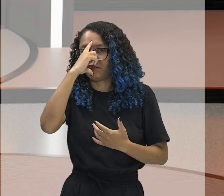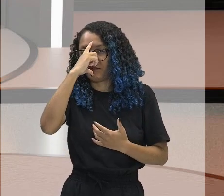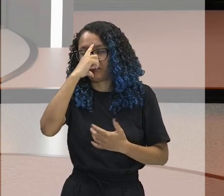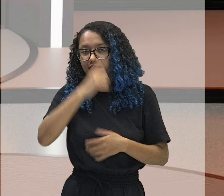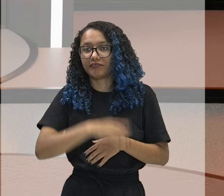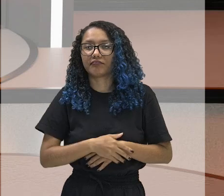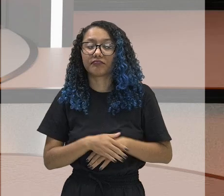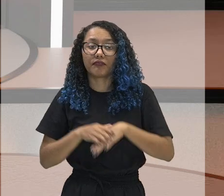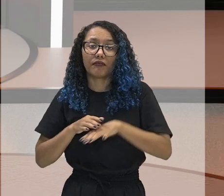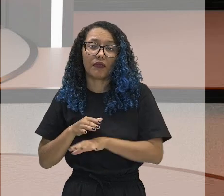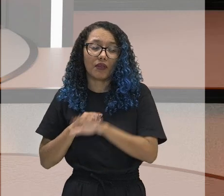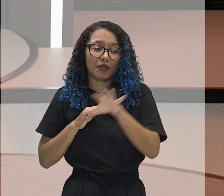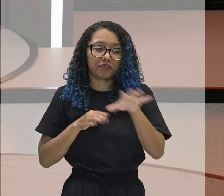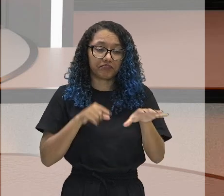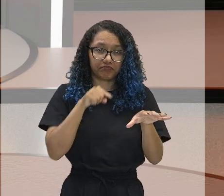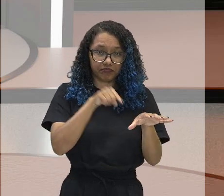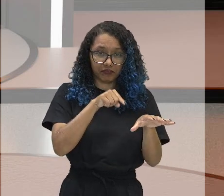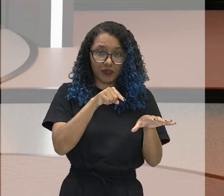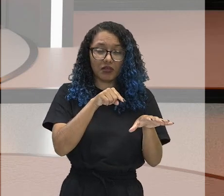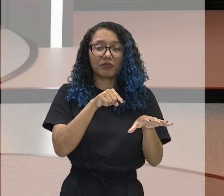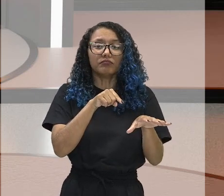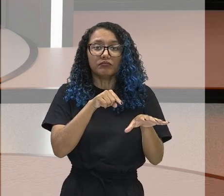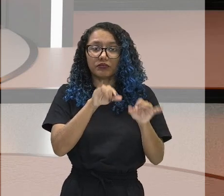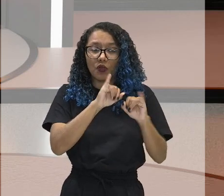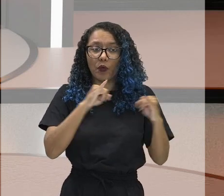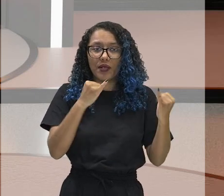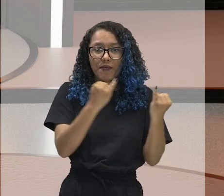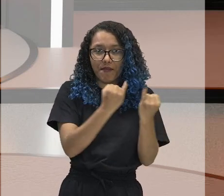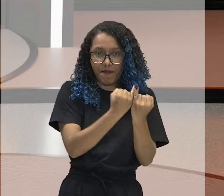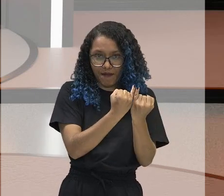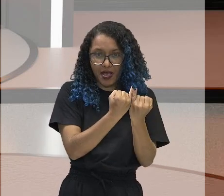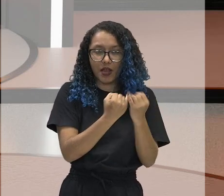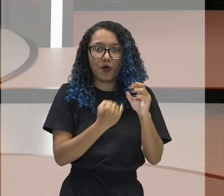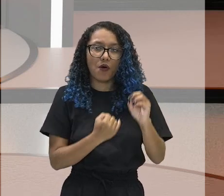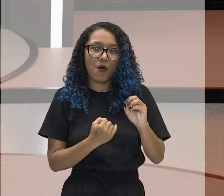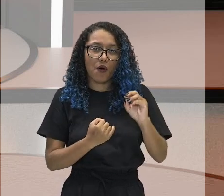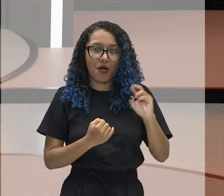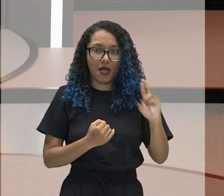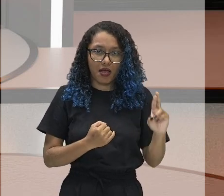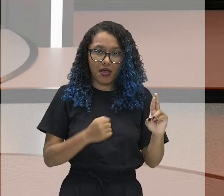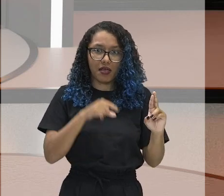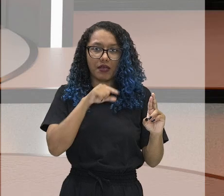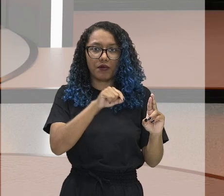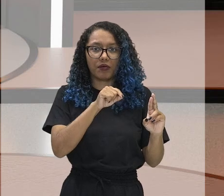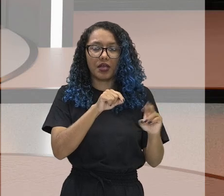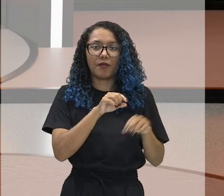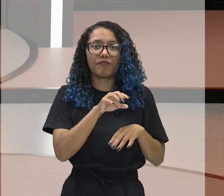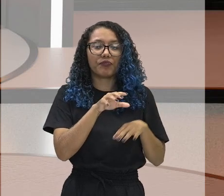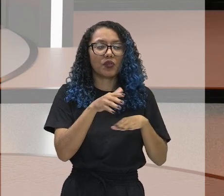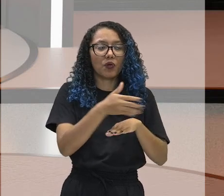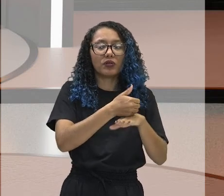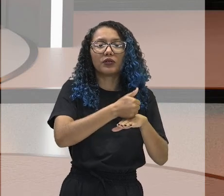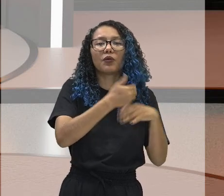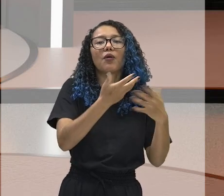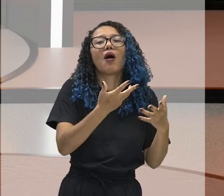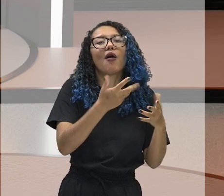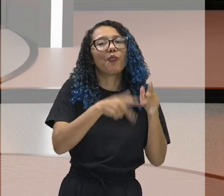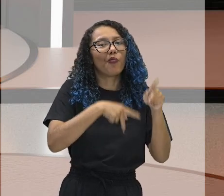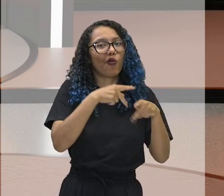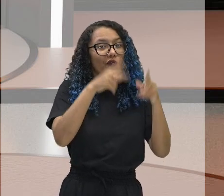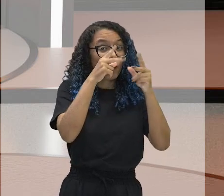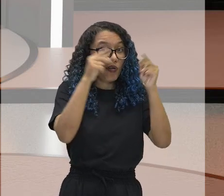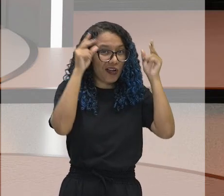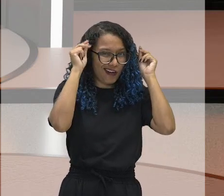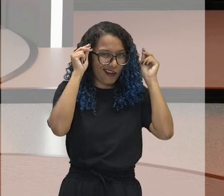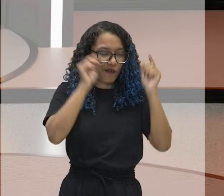o Império Romano do Oriente, ele foi a priori aquela região colonizada por gregos. Então, gente, a influência